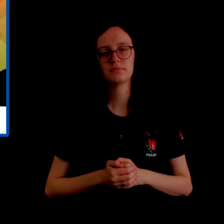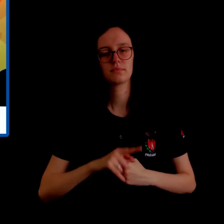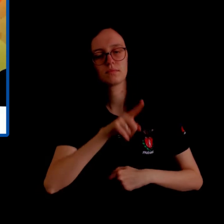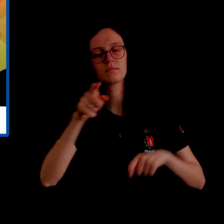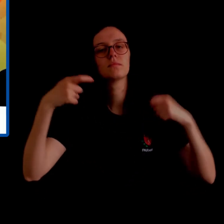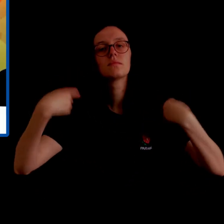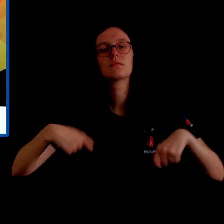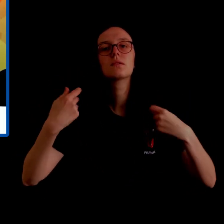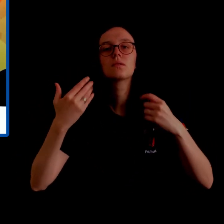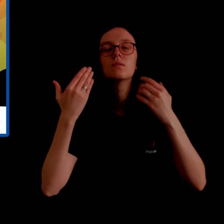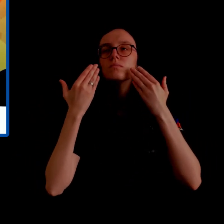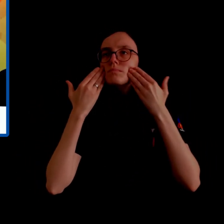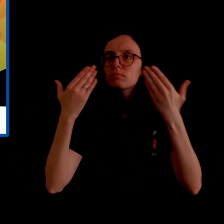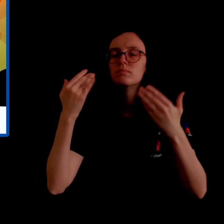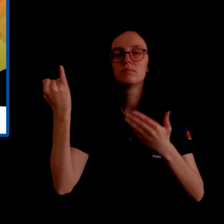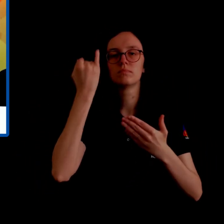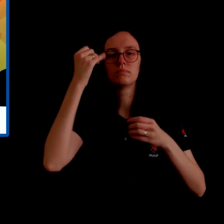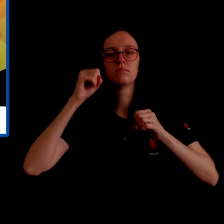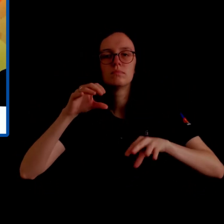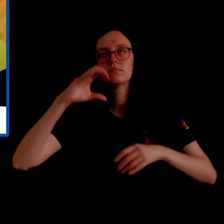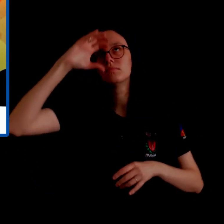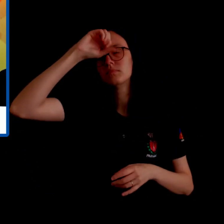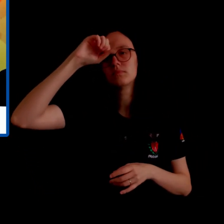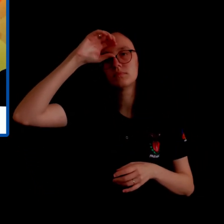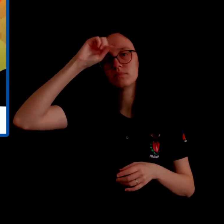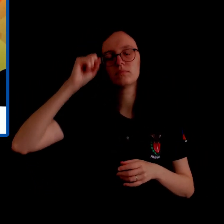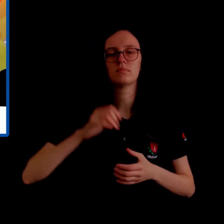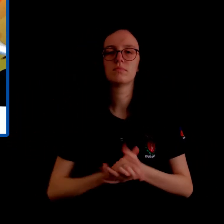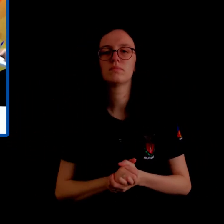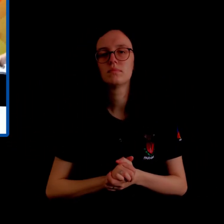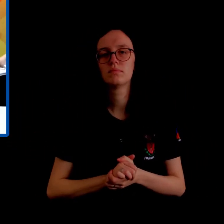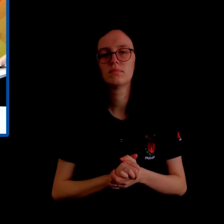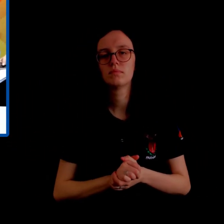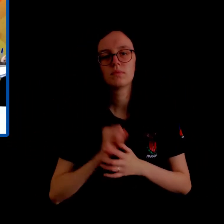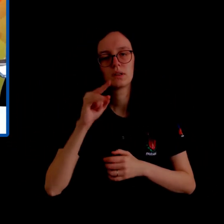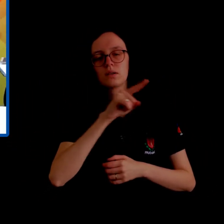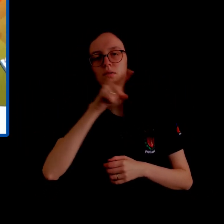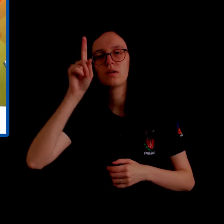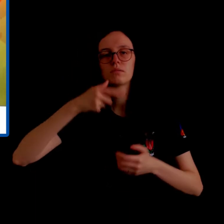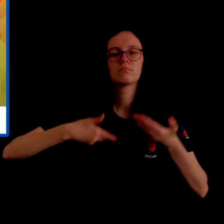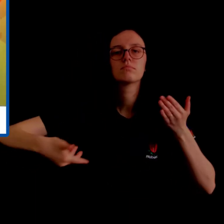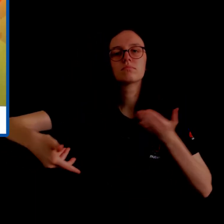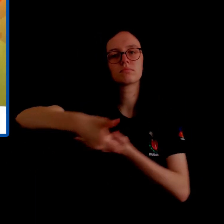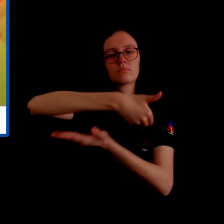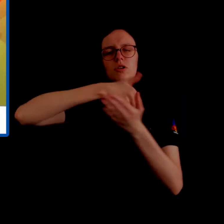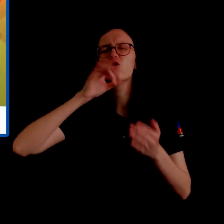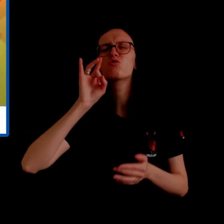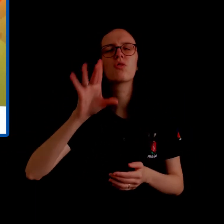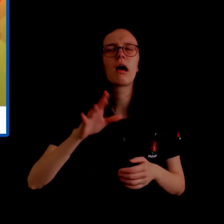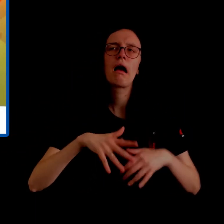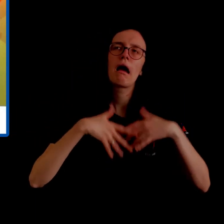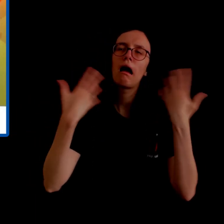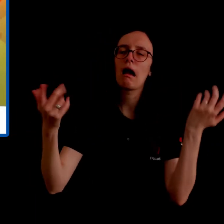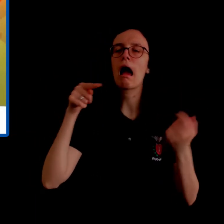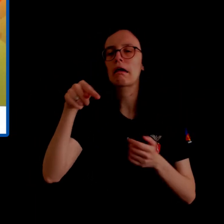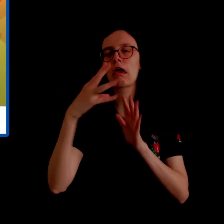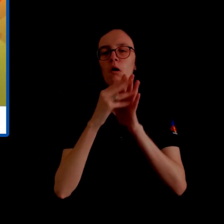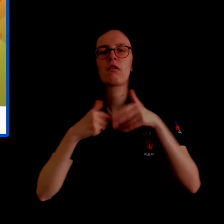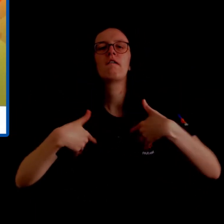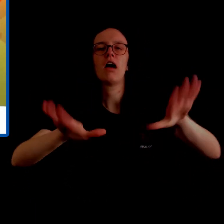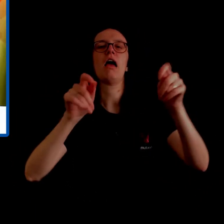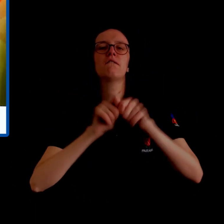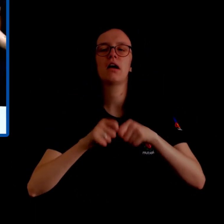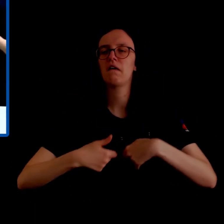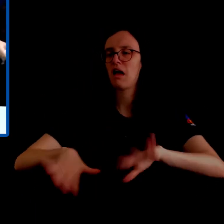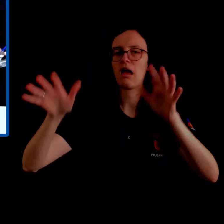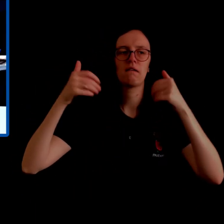a cara no processo de ensino-aprendizagem. Se vocês ficarem como mediadores apenas, tá aqui o conteúdo, faz, tá aqui o